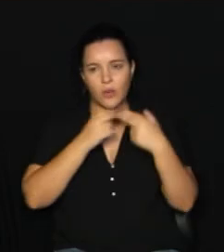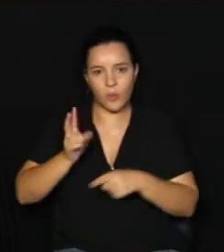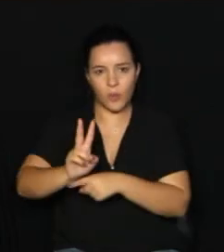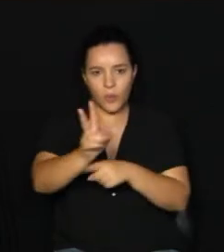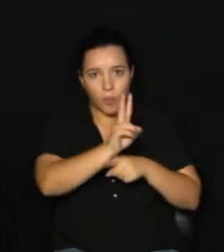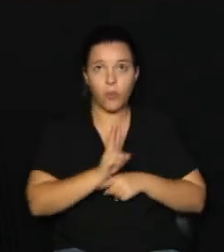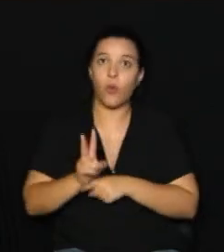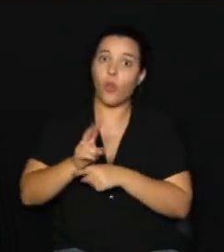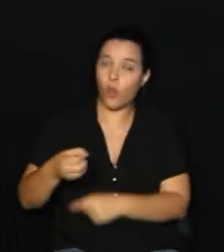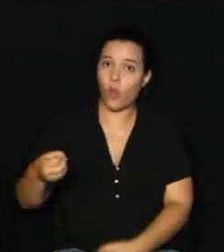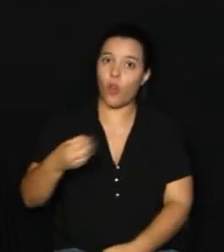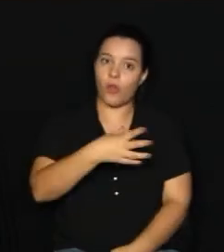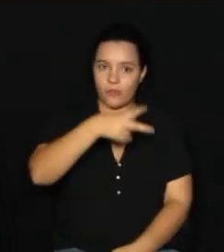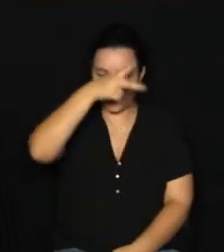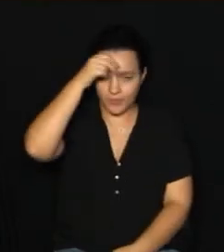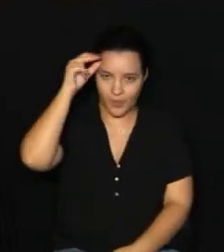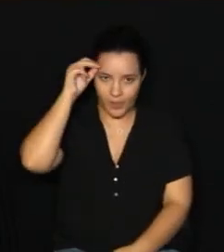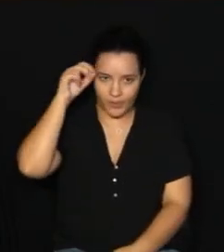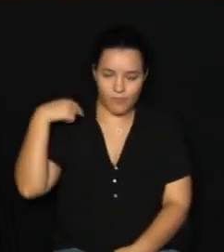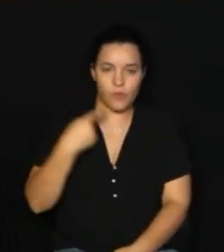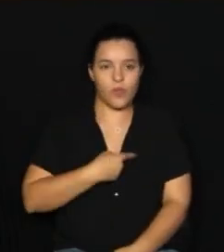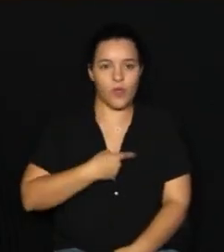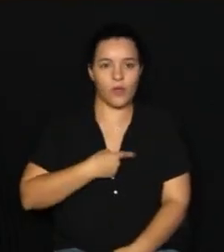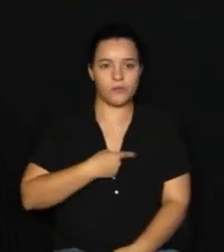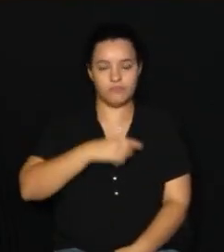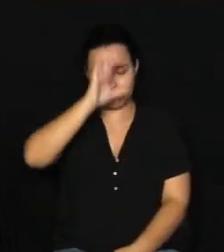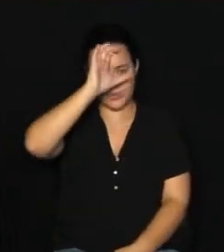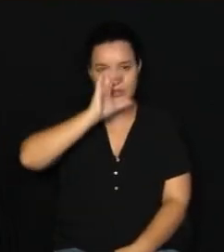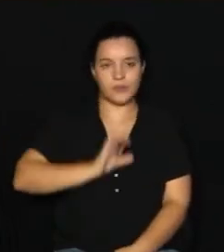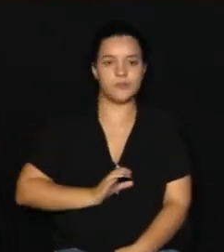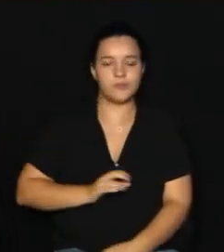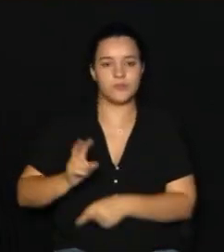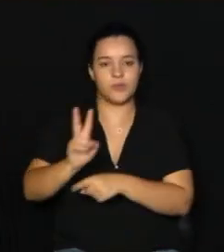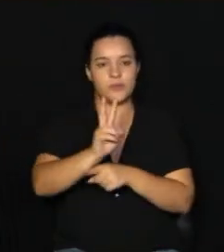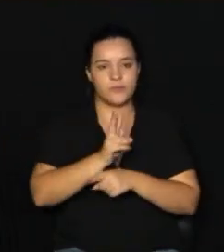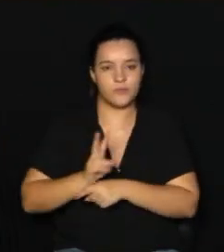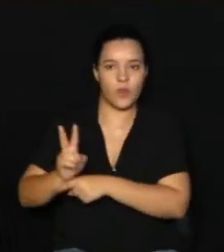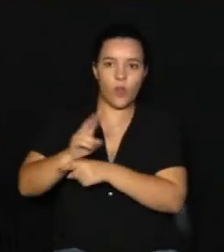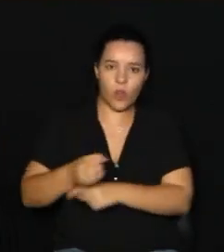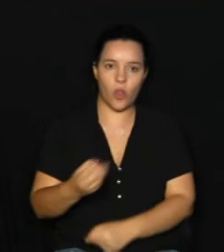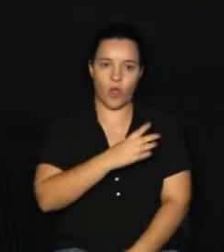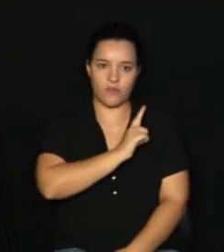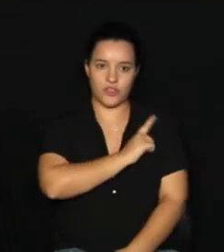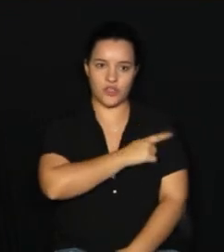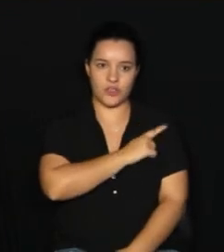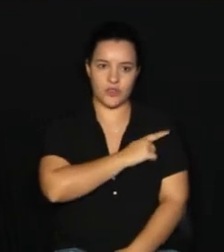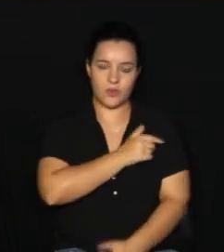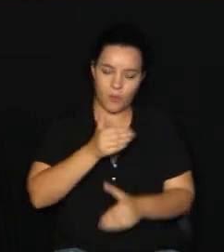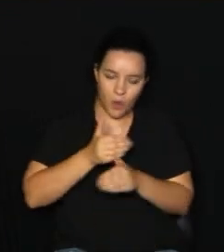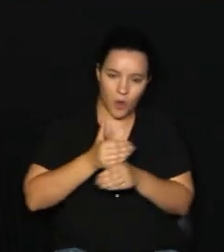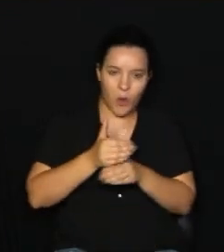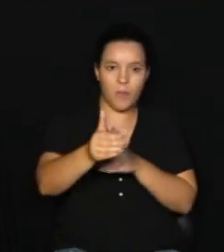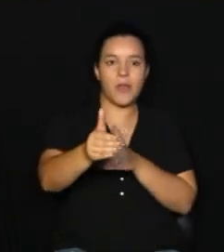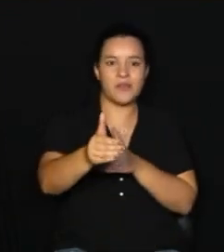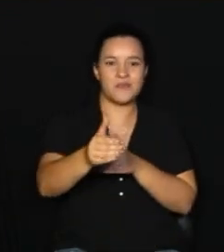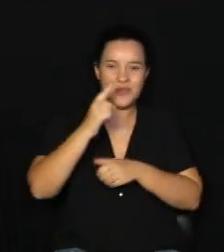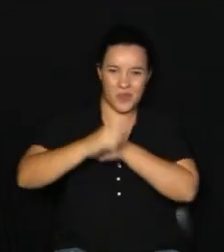fiscalizar, cumprir a nossa obrigação como cidadão, fiscalizar a gestão que vai assumir